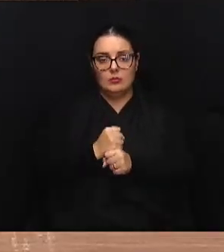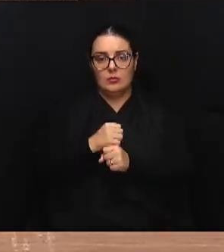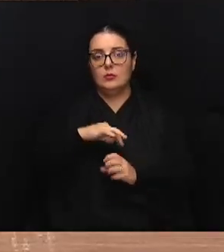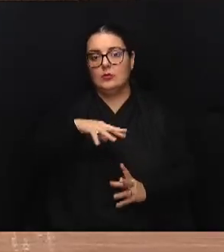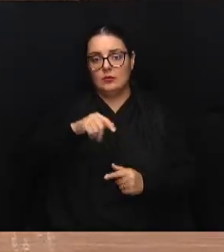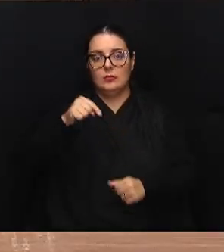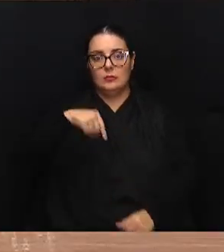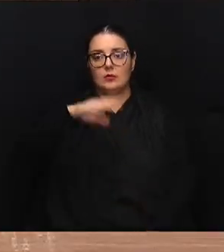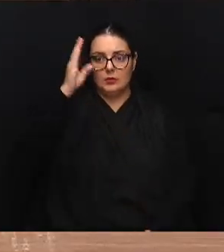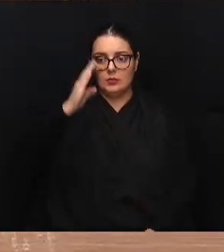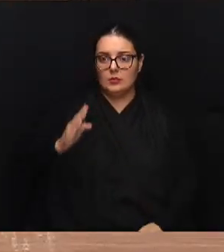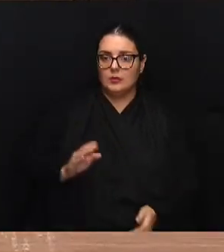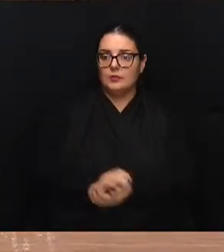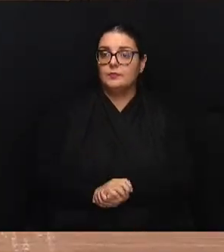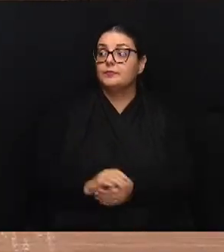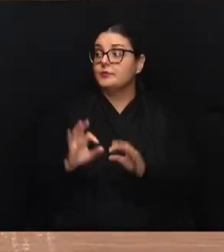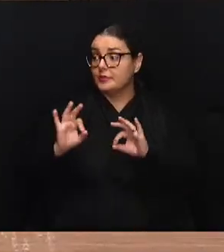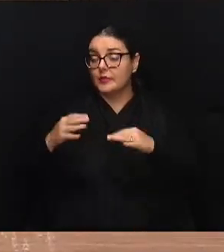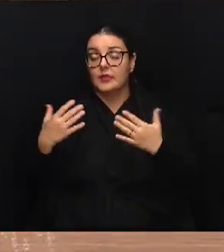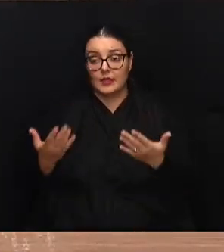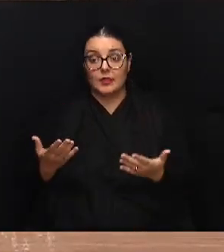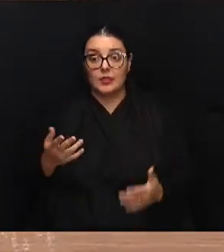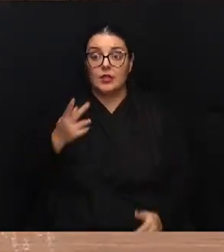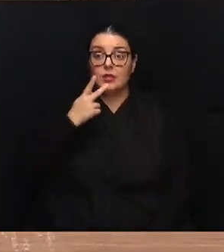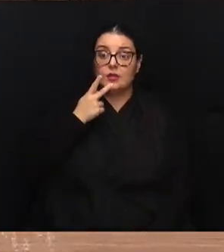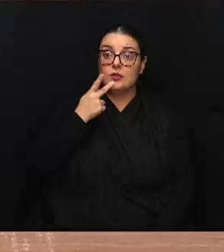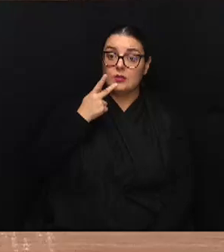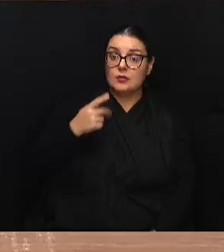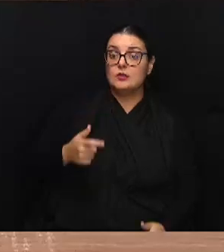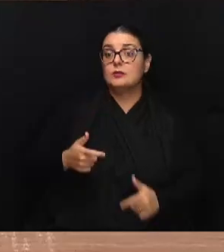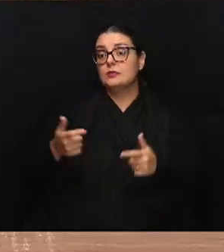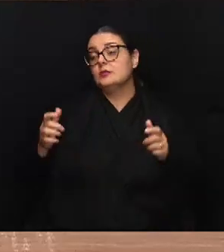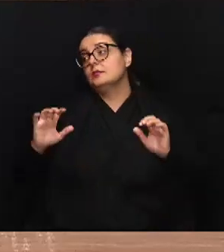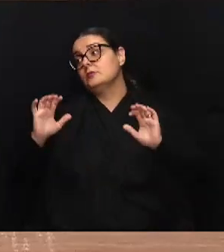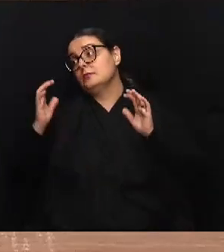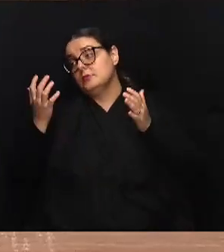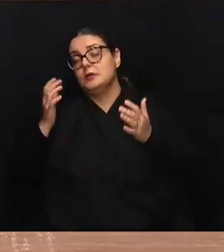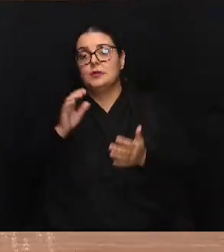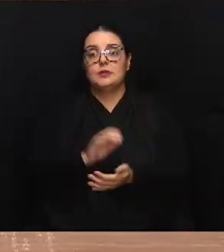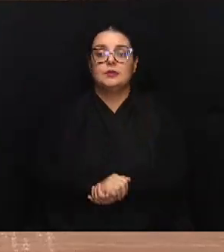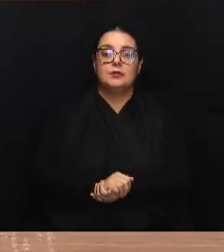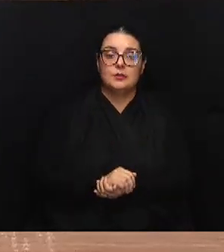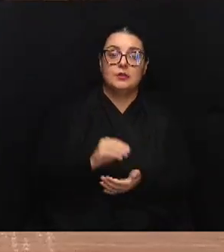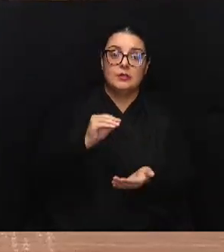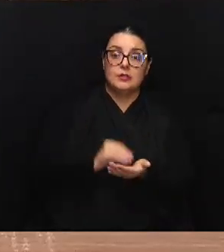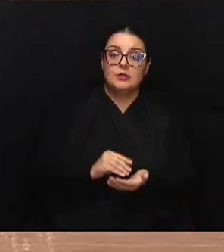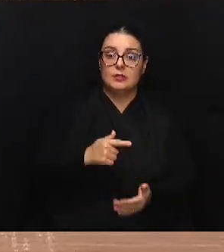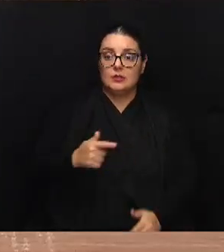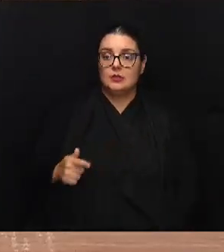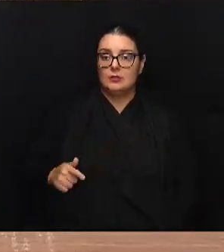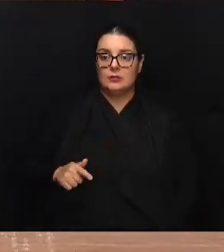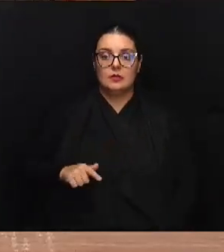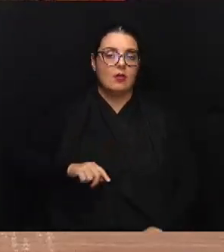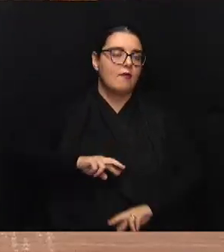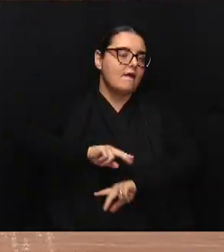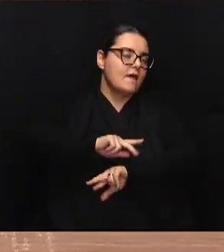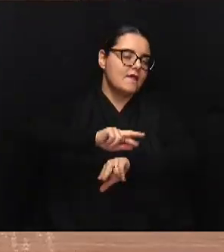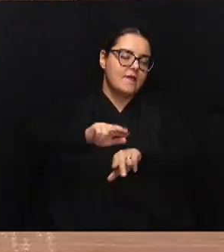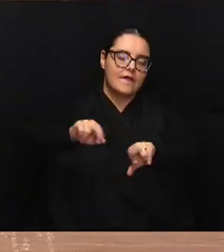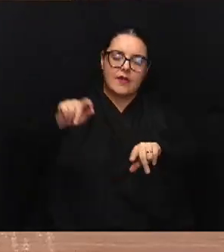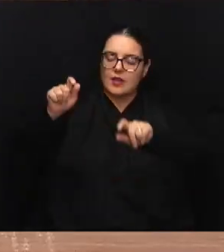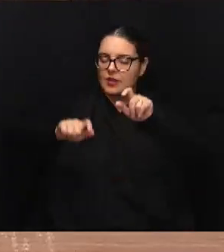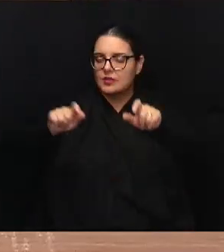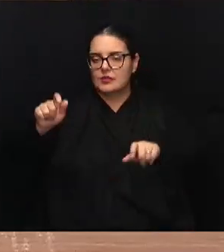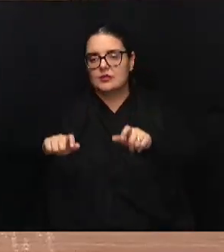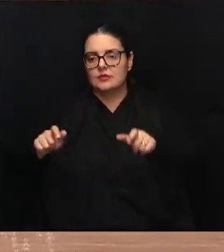aqui no Brasil. Tá certo. Então, ainda falando sobre grandes eventos, na última semana, milhares de pessoas